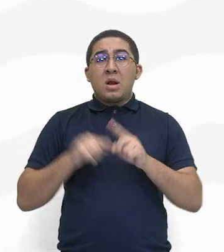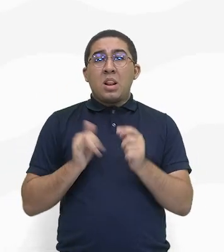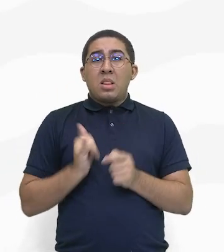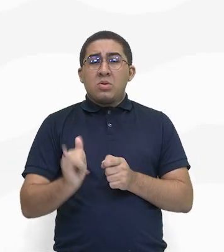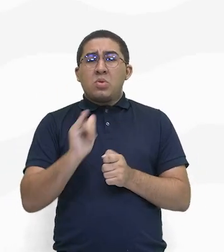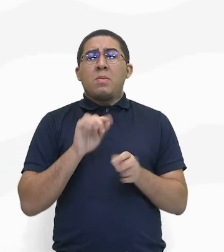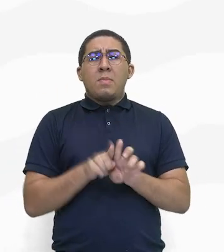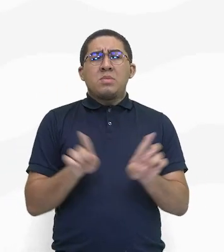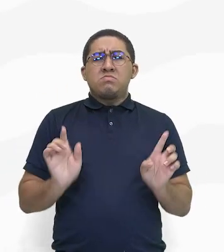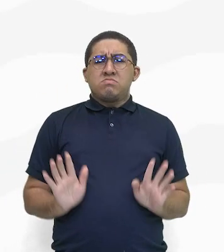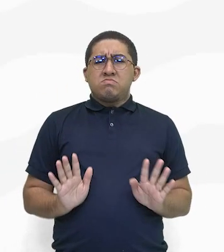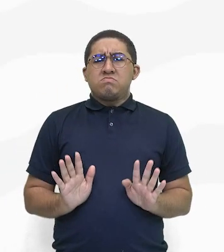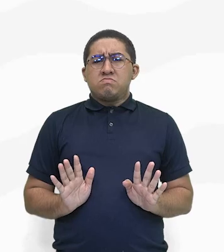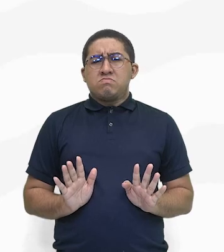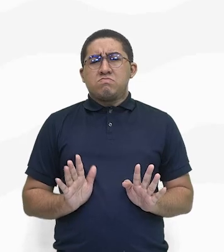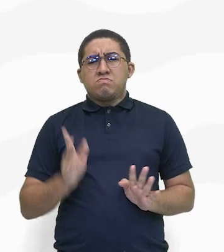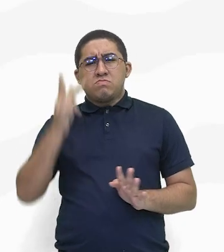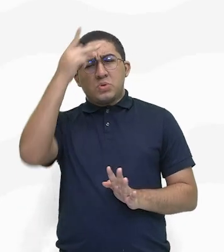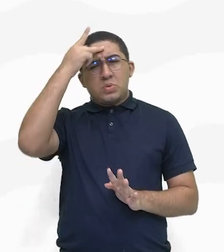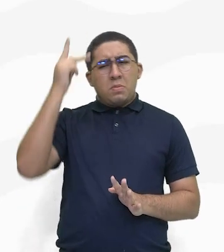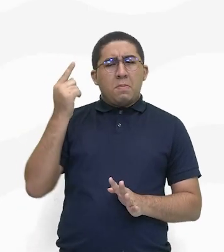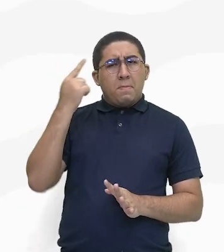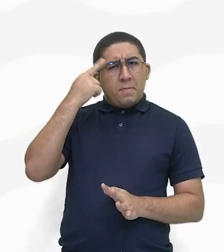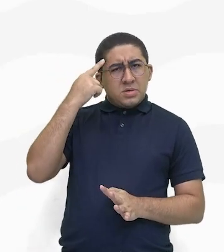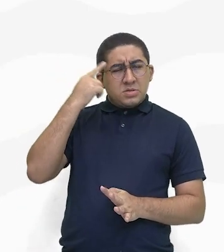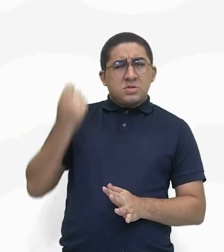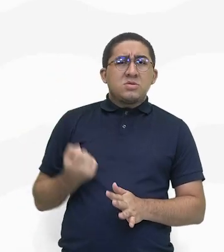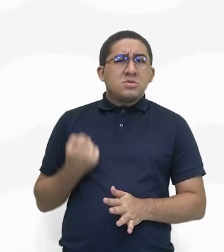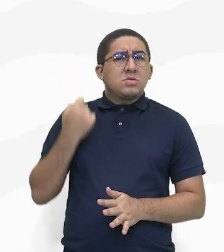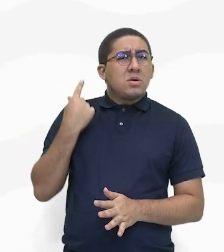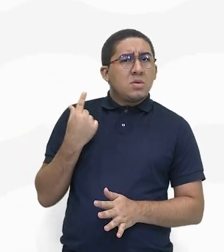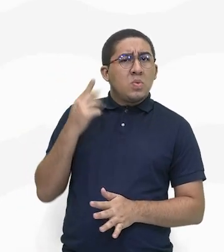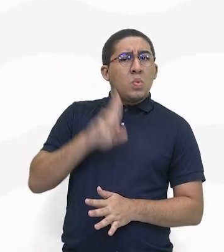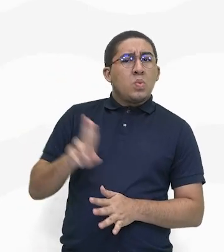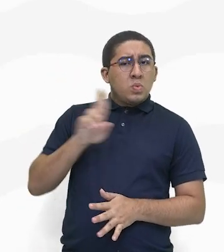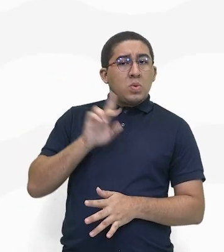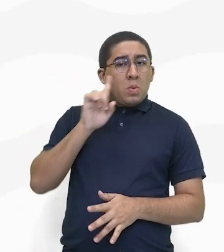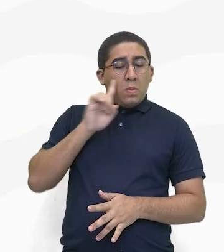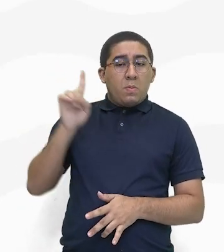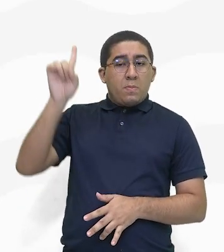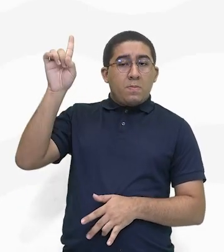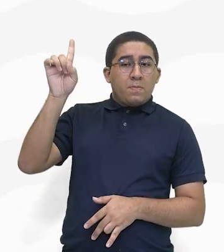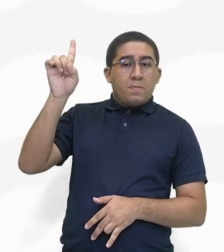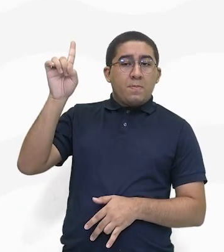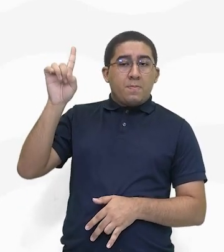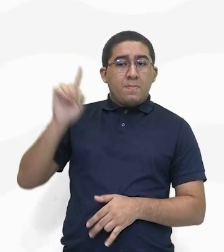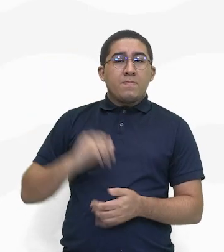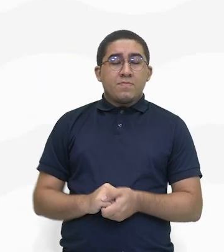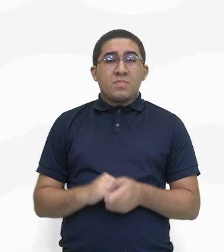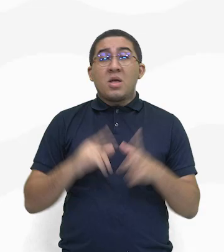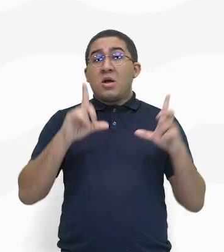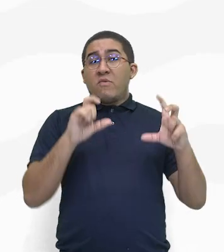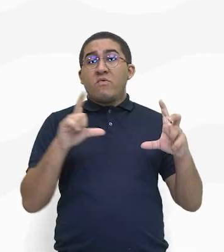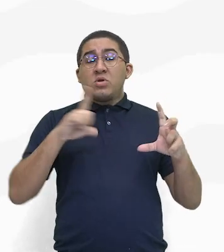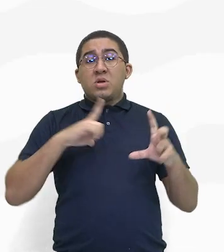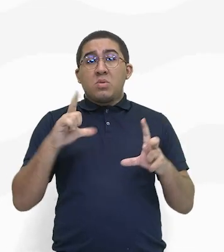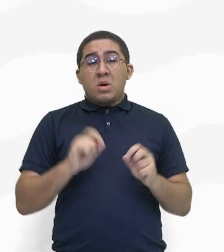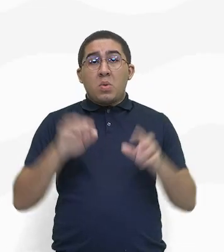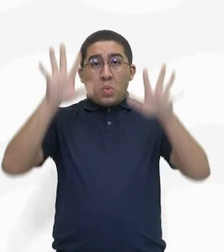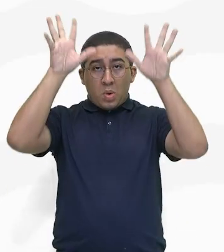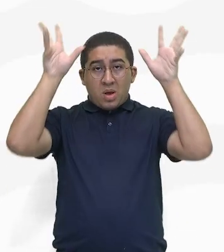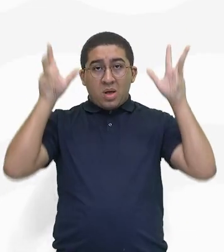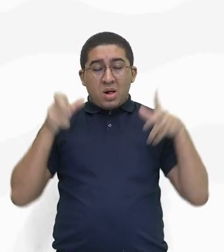que não era para estar gerando, né? O pessoal achava esquisito, né? É verdade, achava esquisito. Tem aí, por exemplo, essa foto aí, olha, do cacique Chavante,